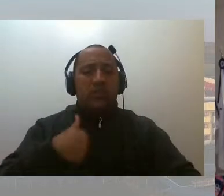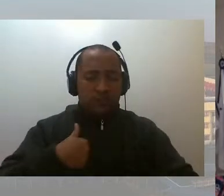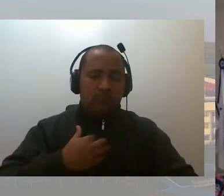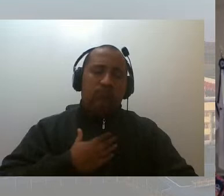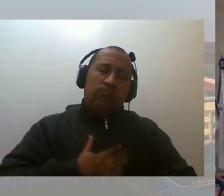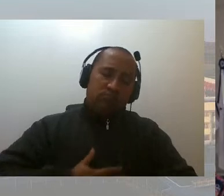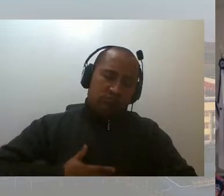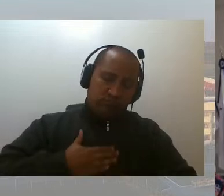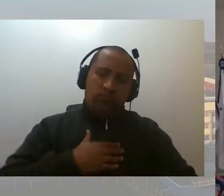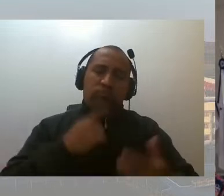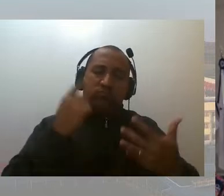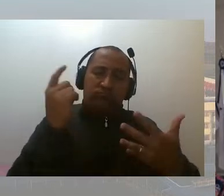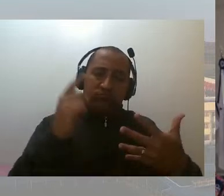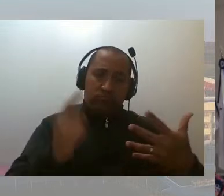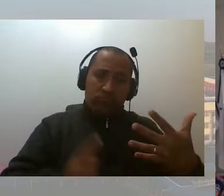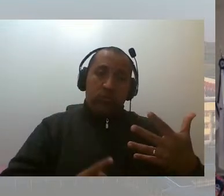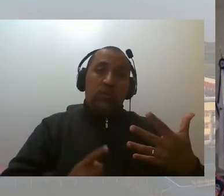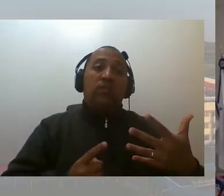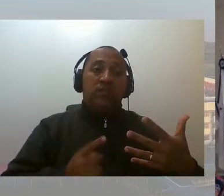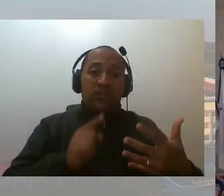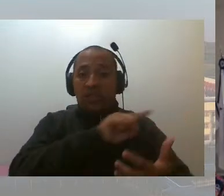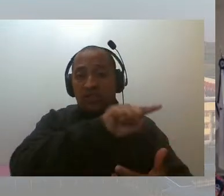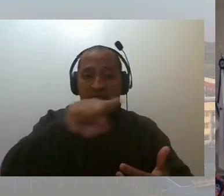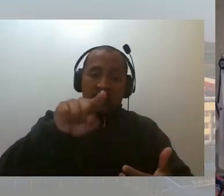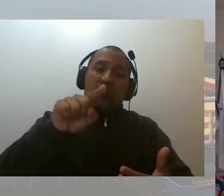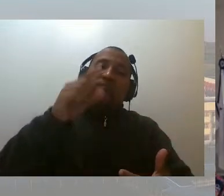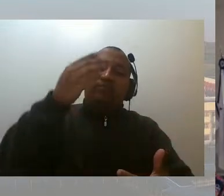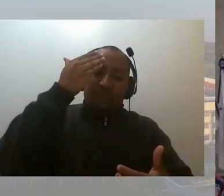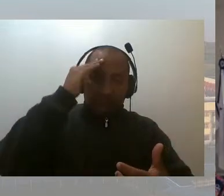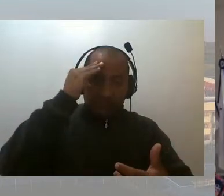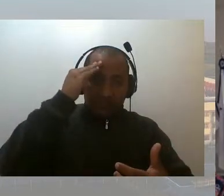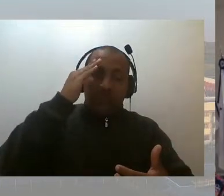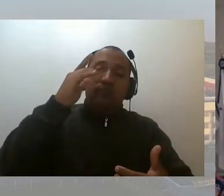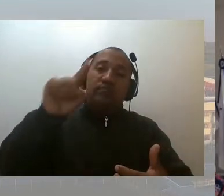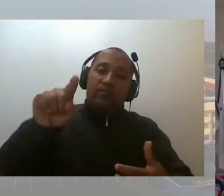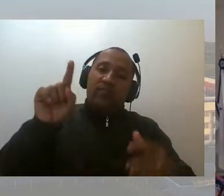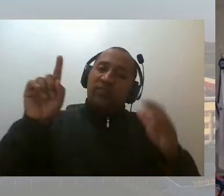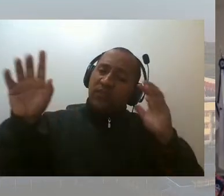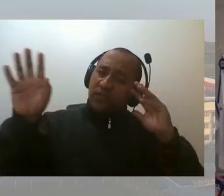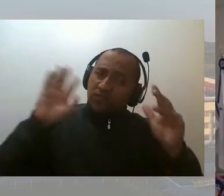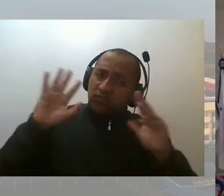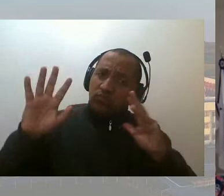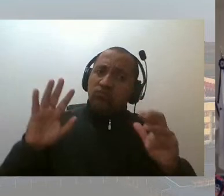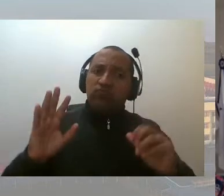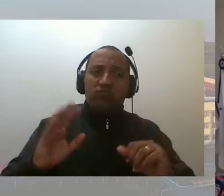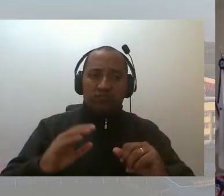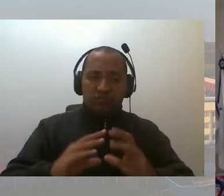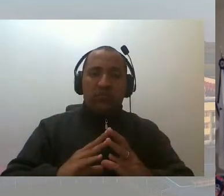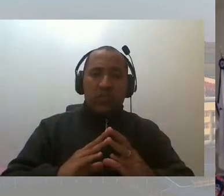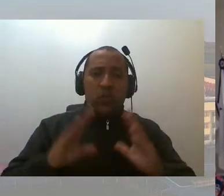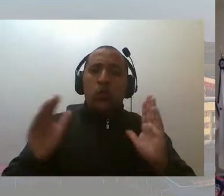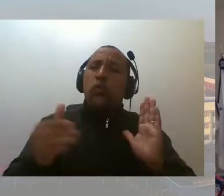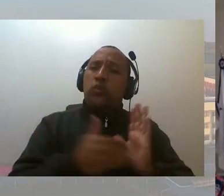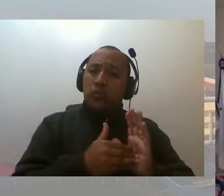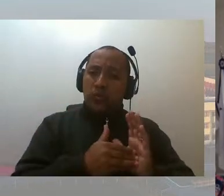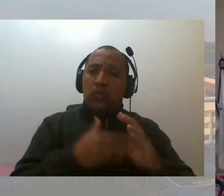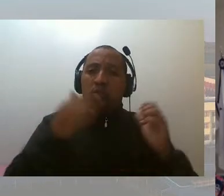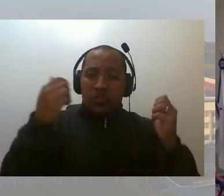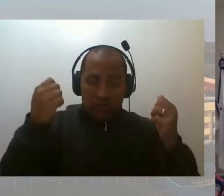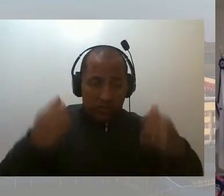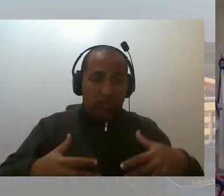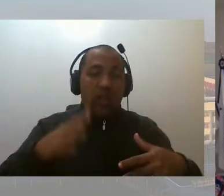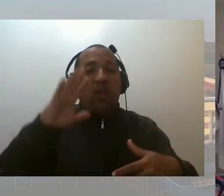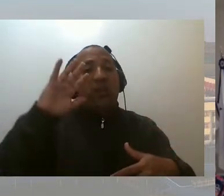esses pontos para que vocês entendam e levem em consideração tudo isso que está acontecendo e